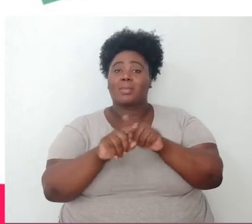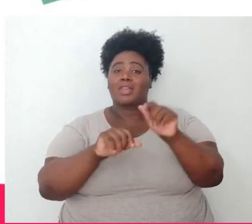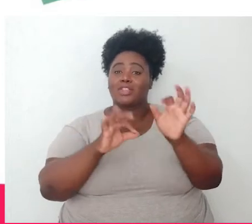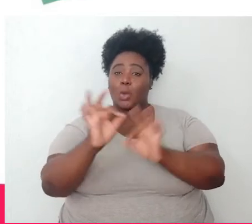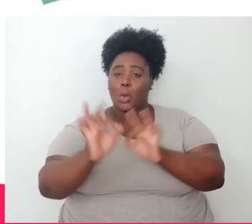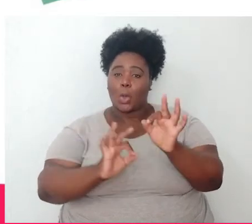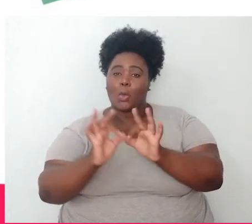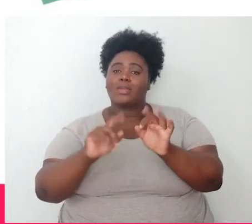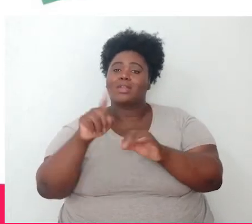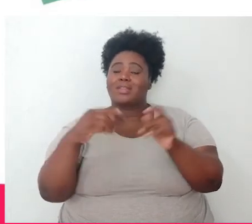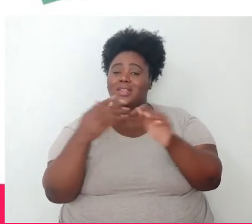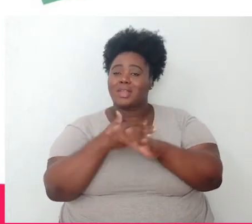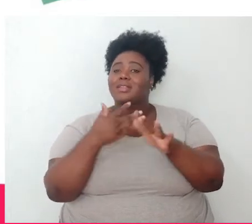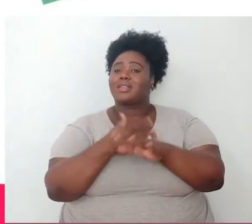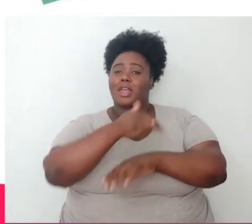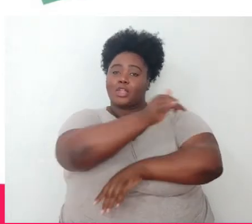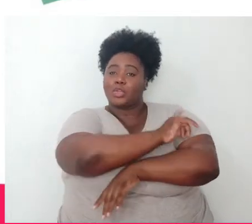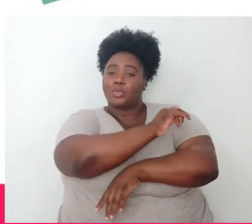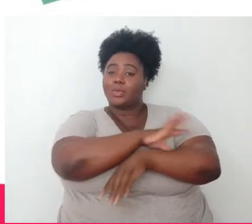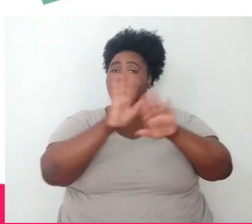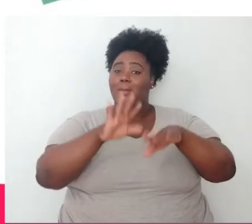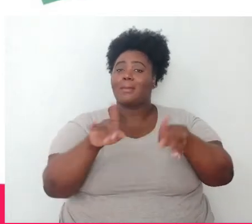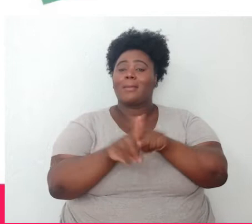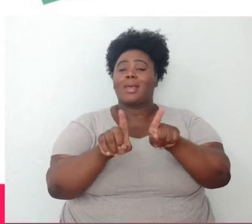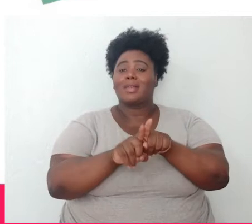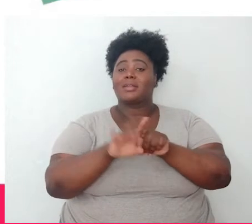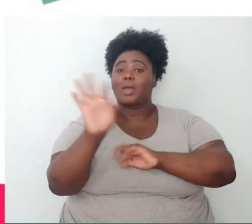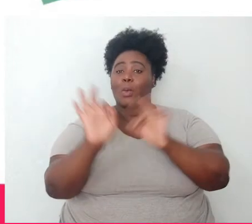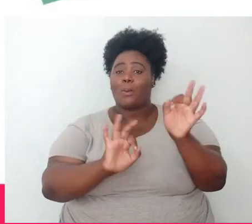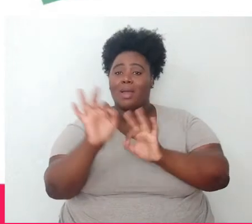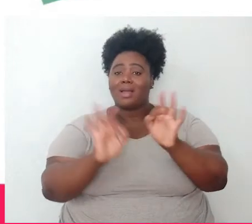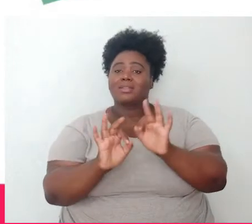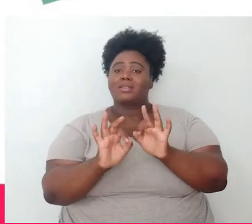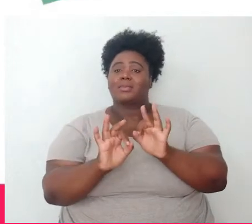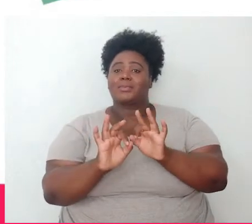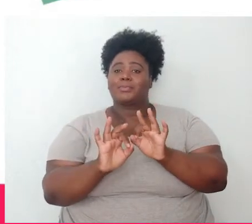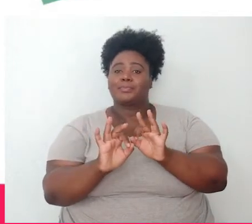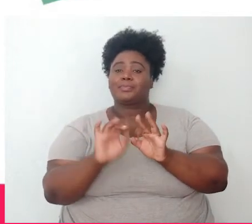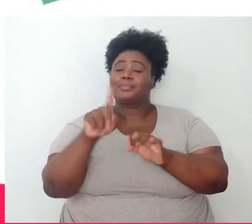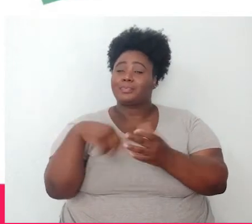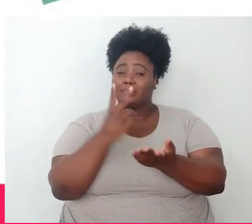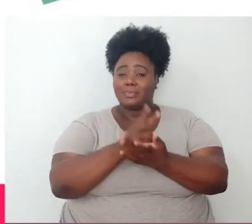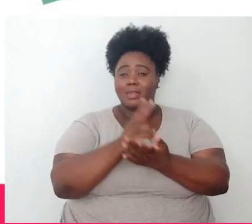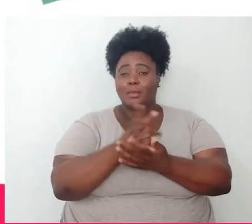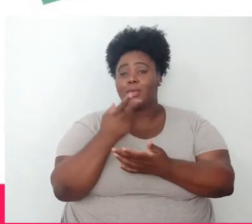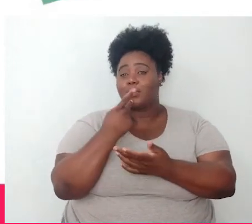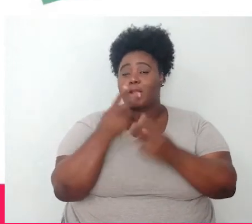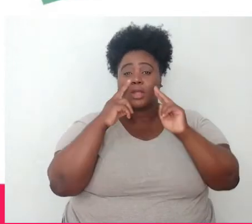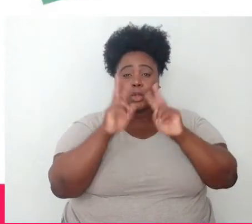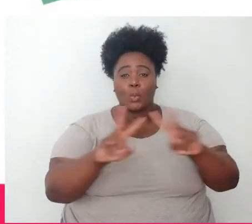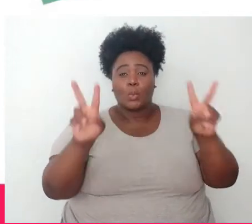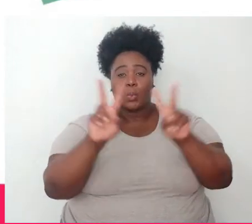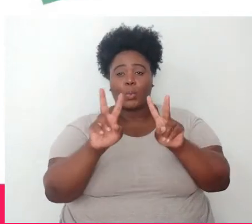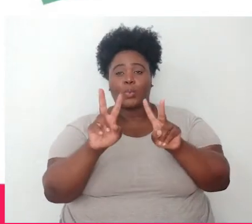reurbanização da cidade do Rio de Janeiro. Mas, ao mesmo tempo, essa reurbanização sempre trazendo um olhar